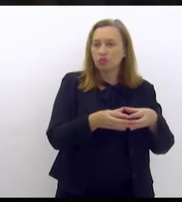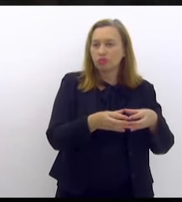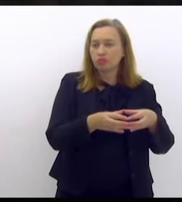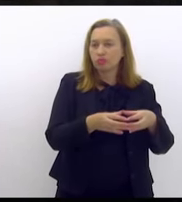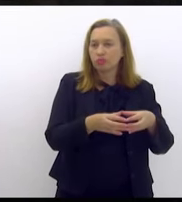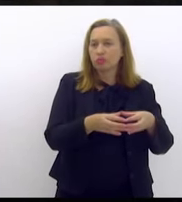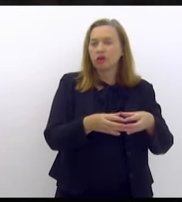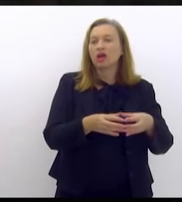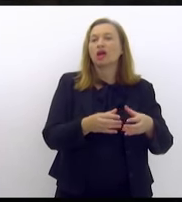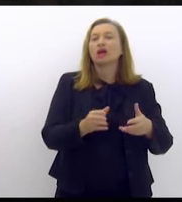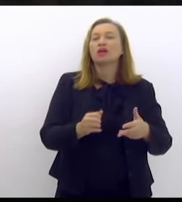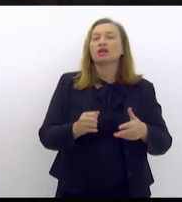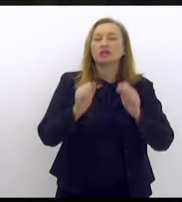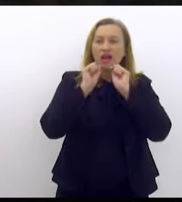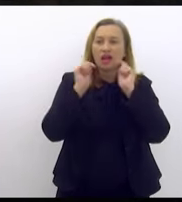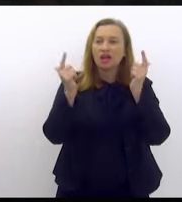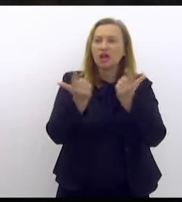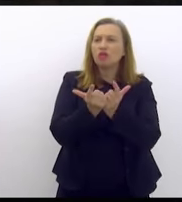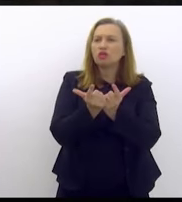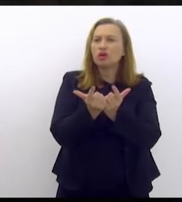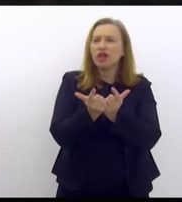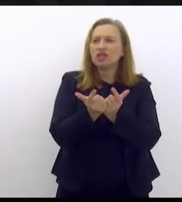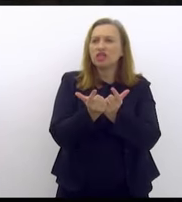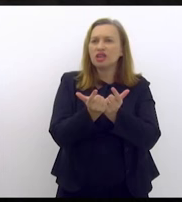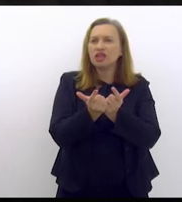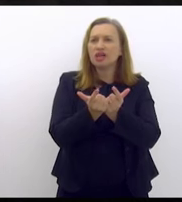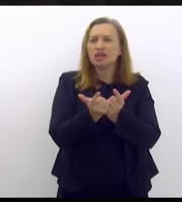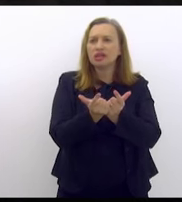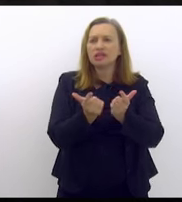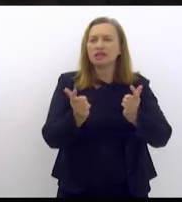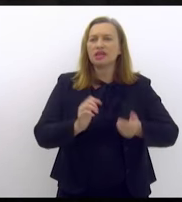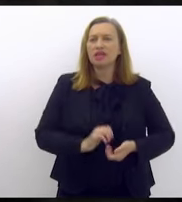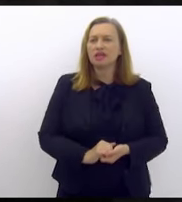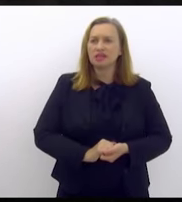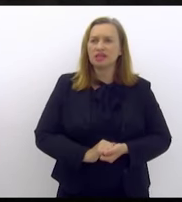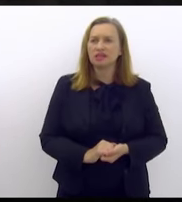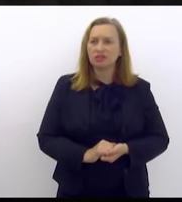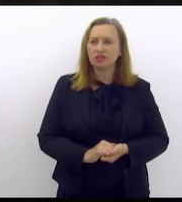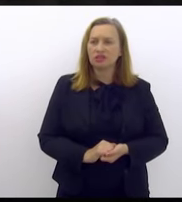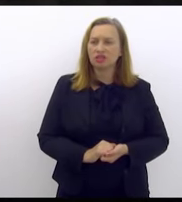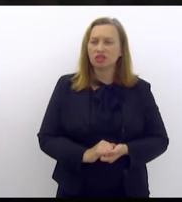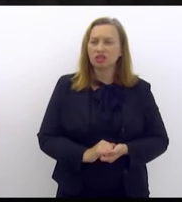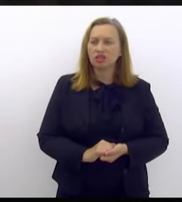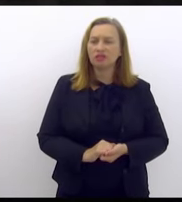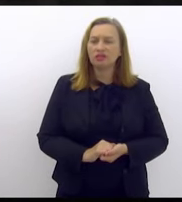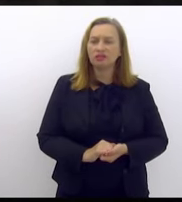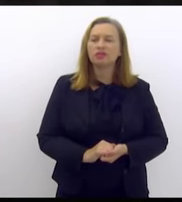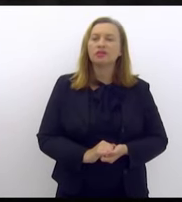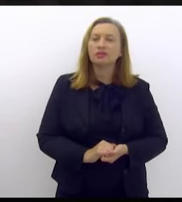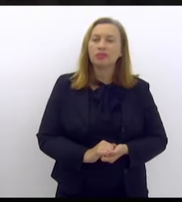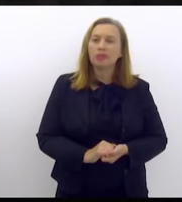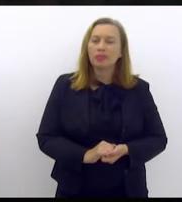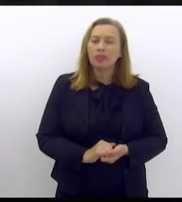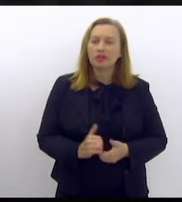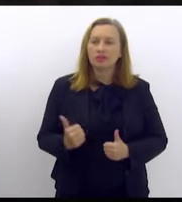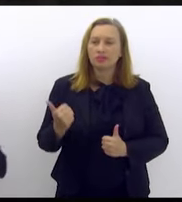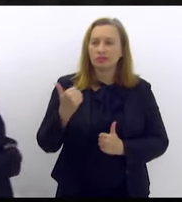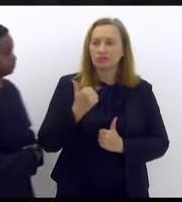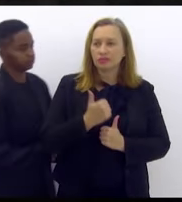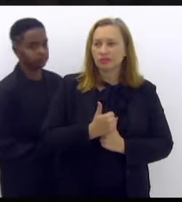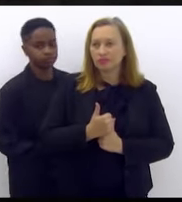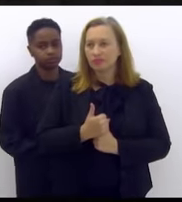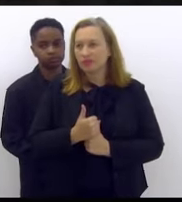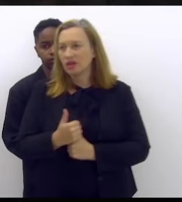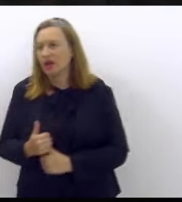Legislativa, ao governador do Estado, ao Tribunal de Justiça, ao Ministério Público, à Defensoria e aos cidadãos